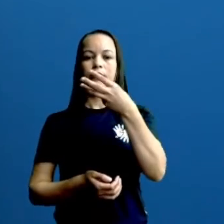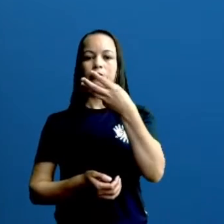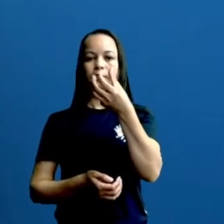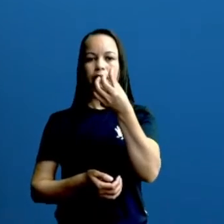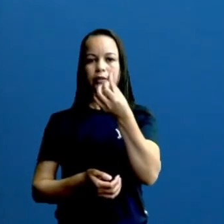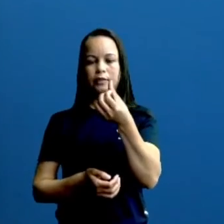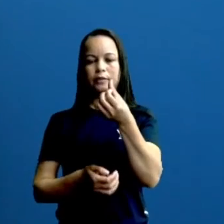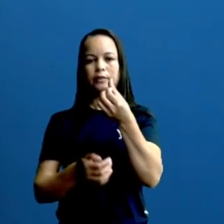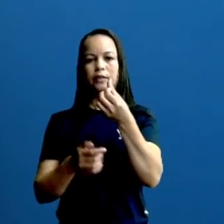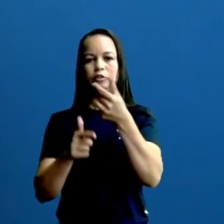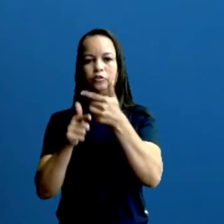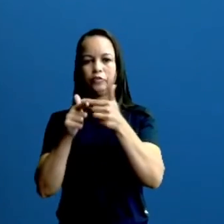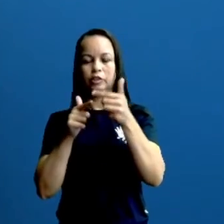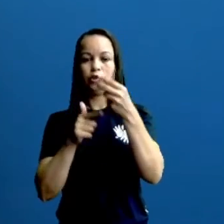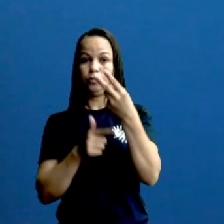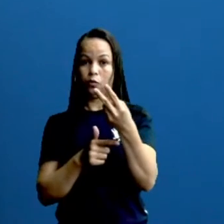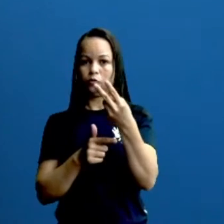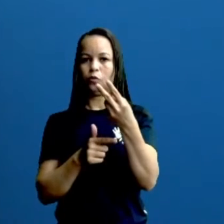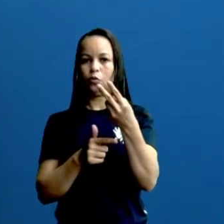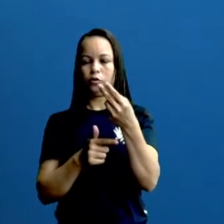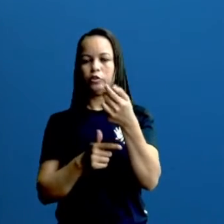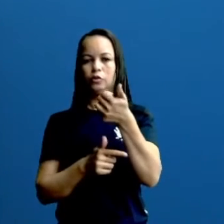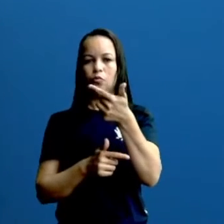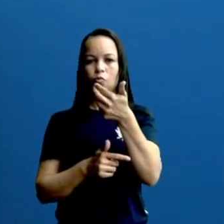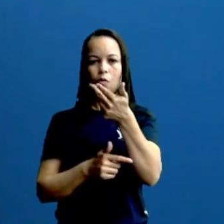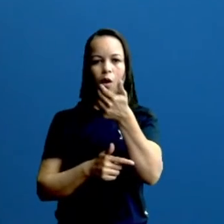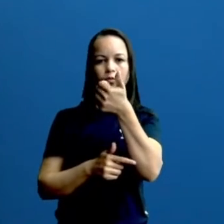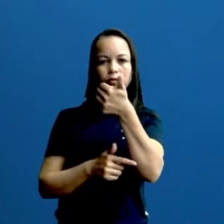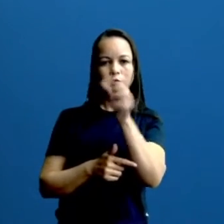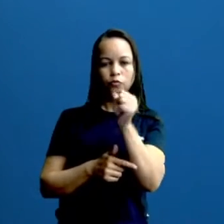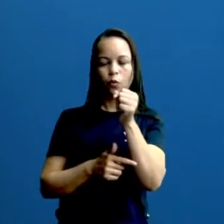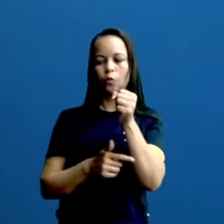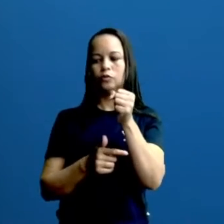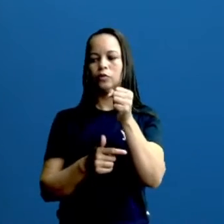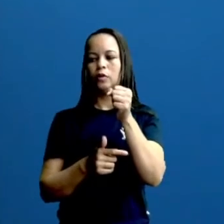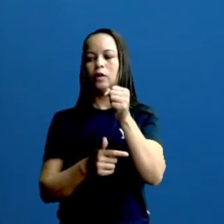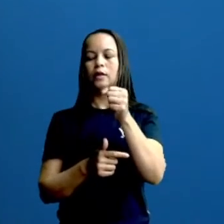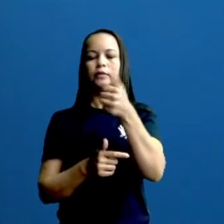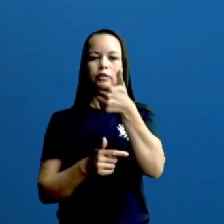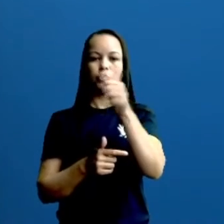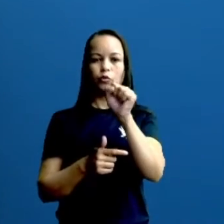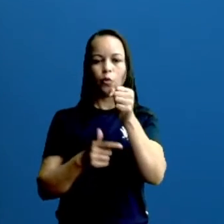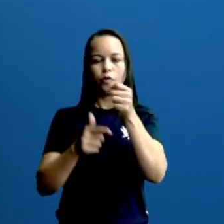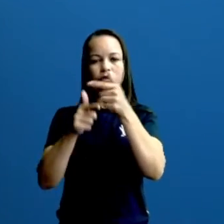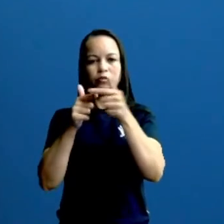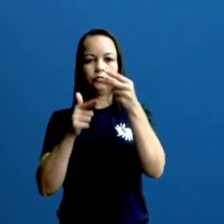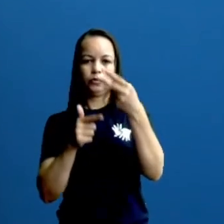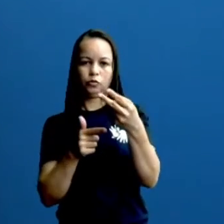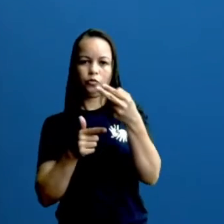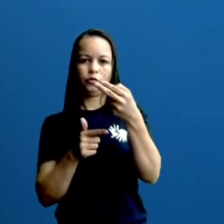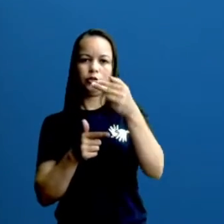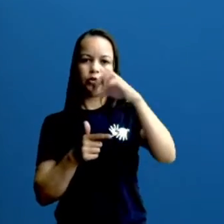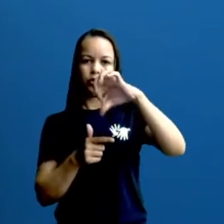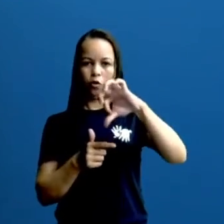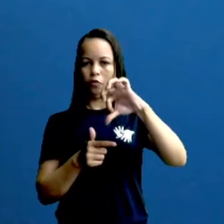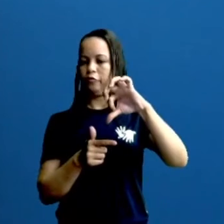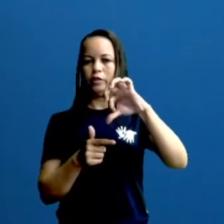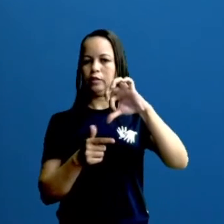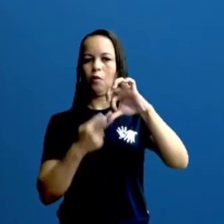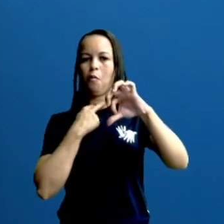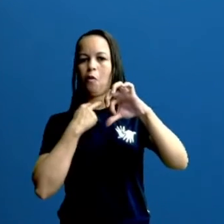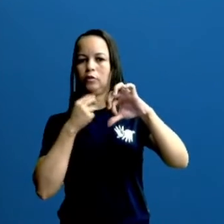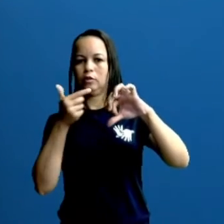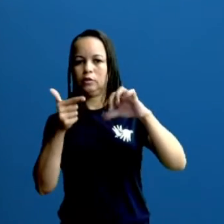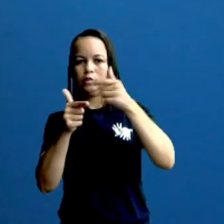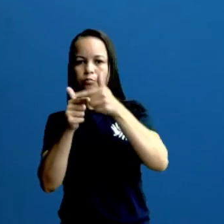2, desculpe, por 2 dá 18. Dividido por 2 novamente, dá 9. O 9 não é mais